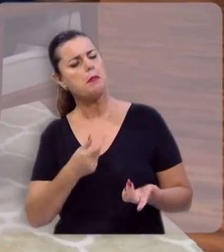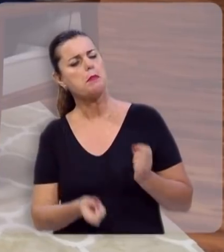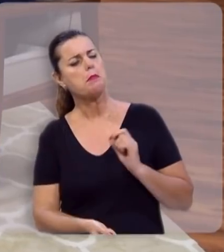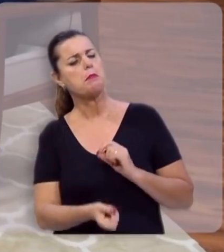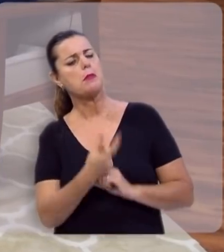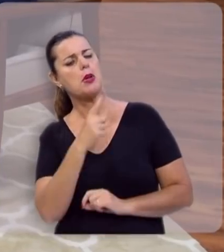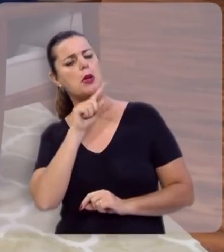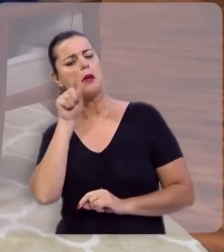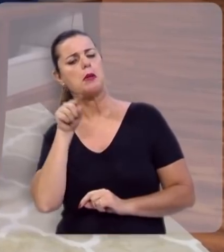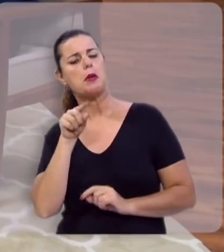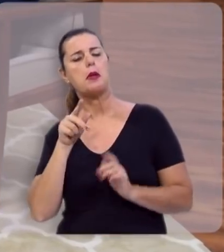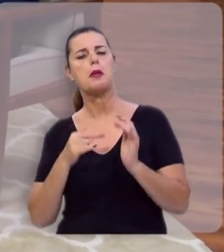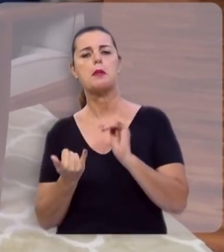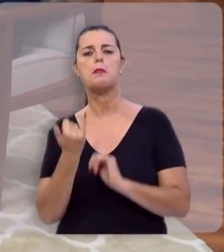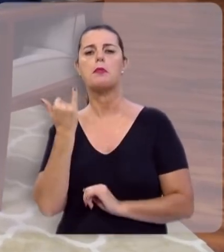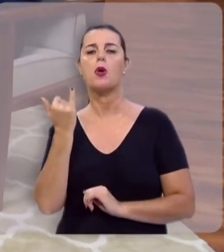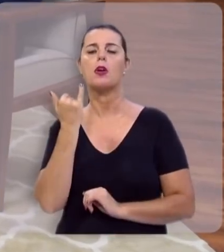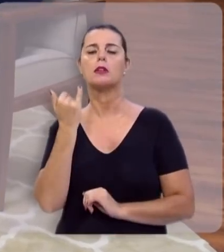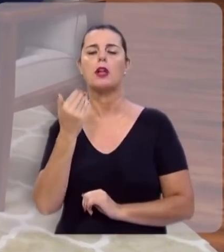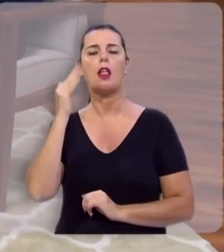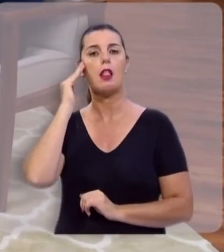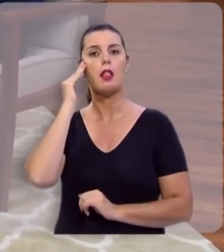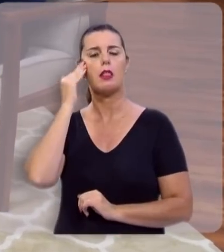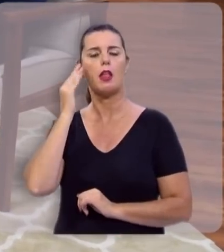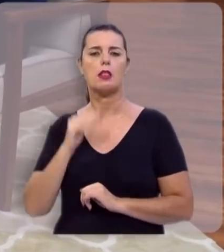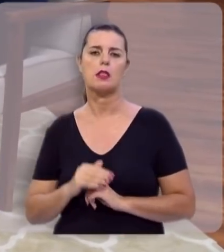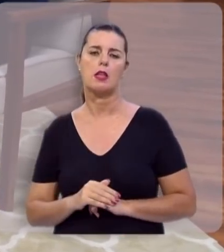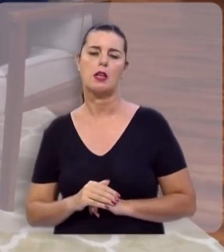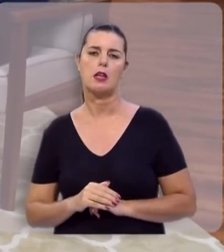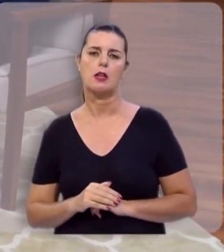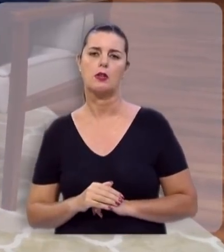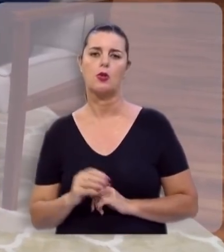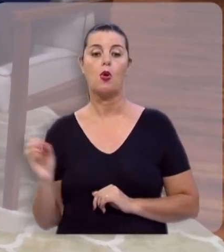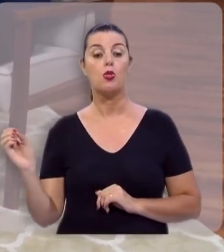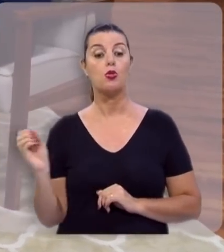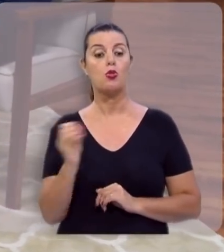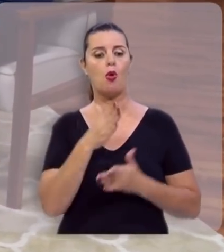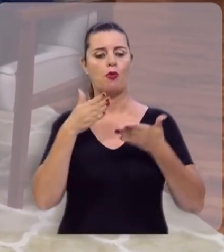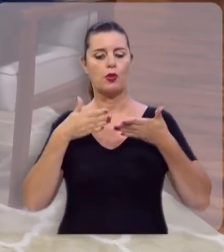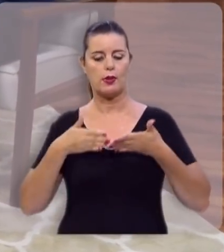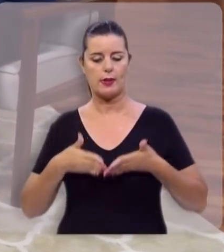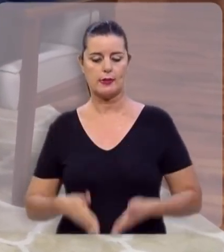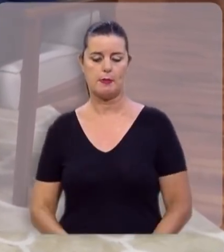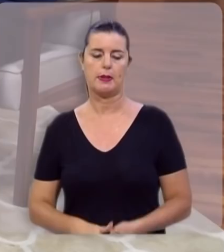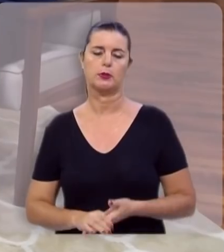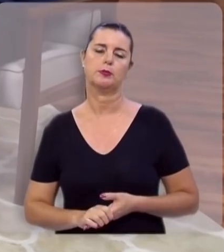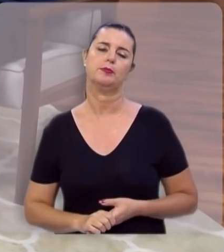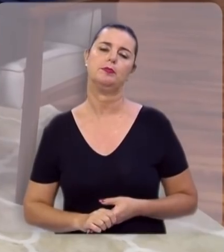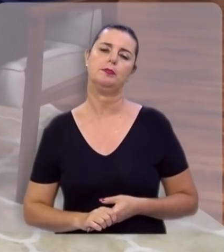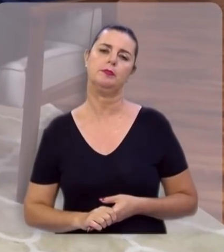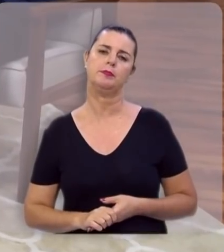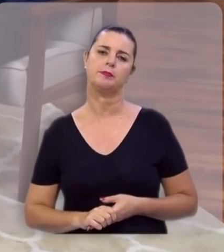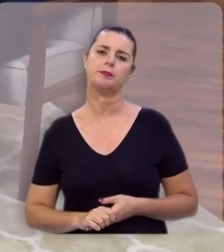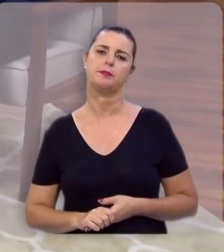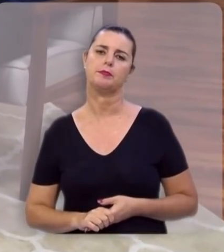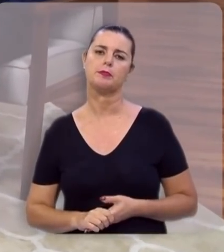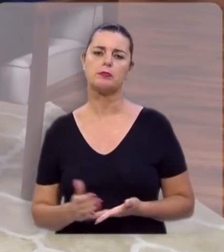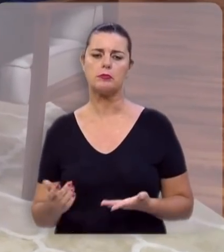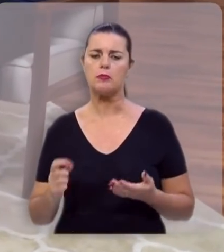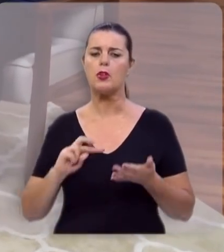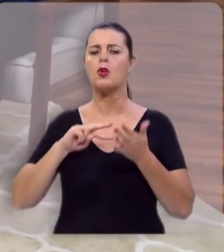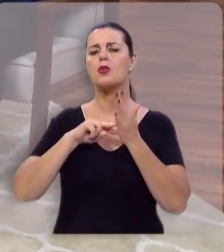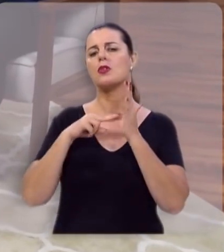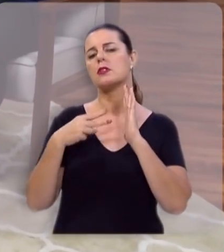tona essa importância de compreendermos esse novo nascimento e